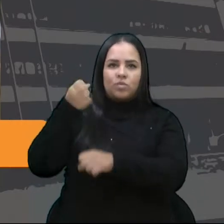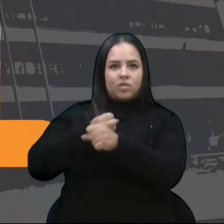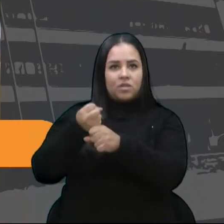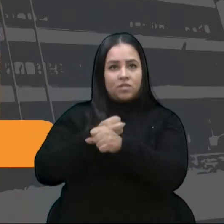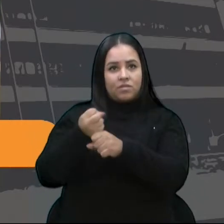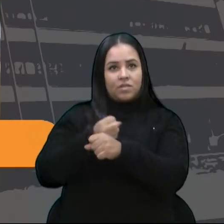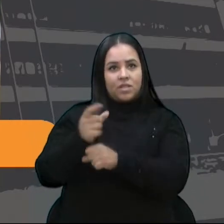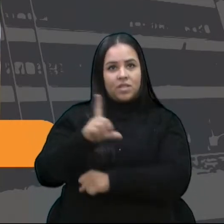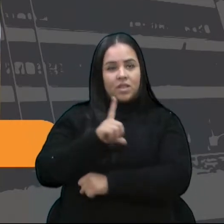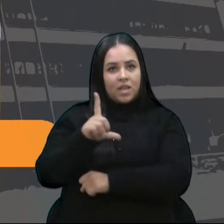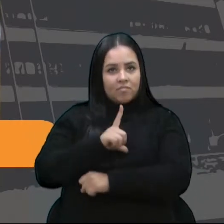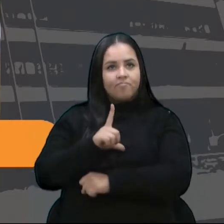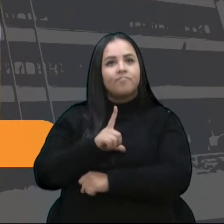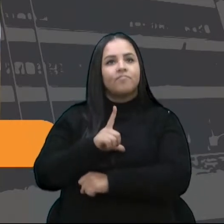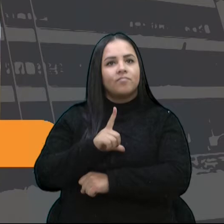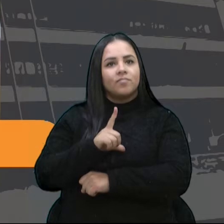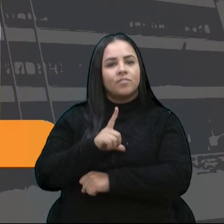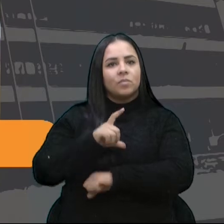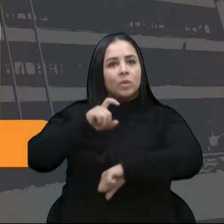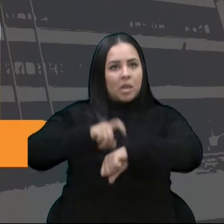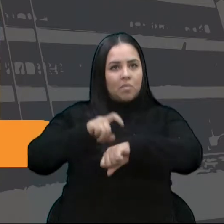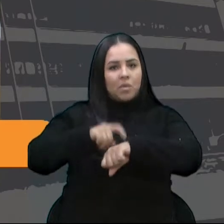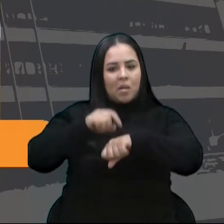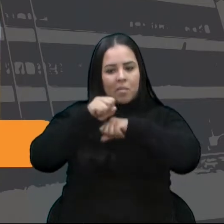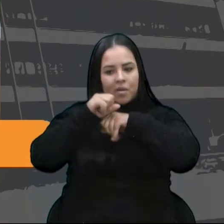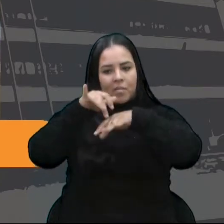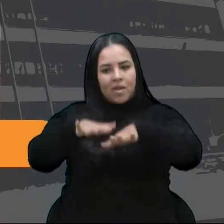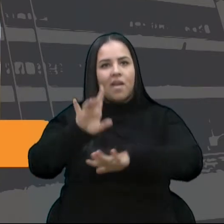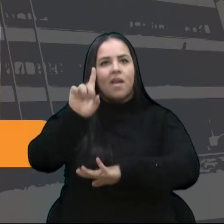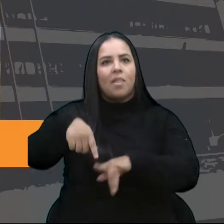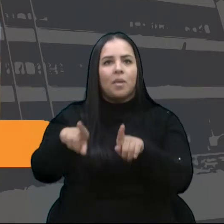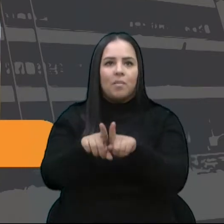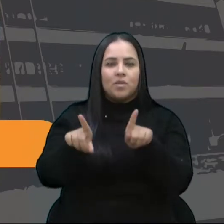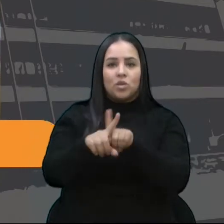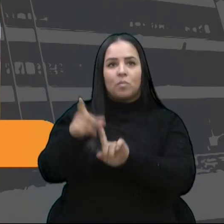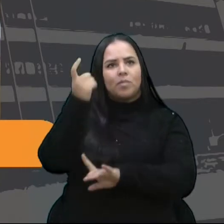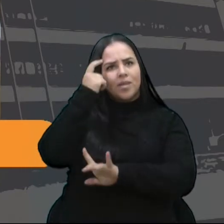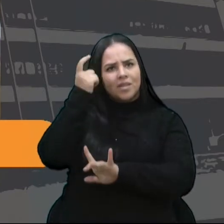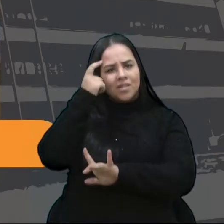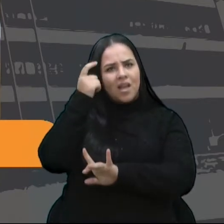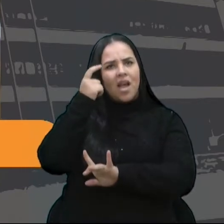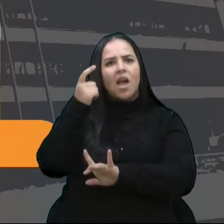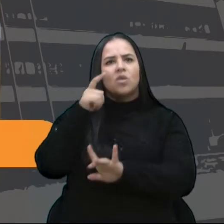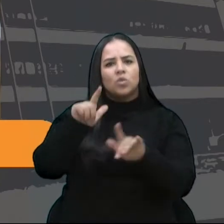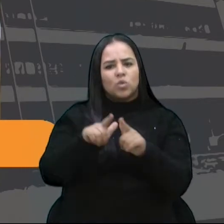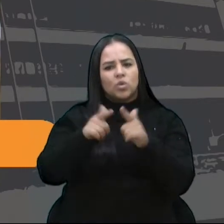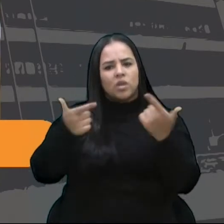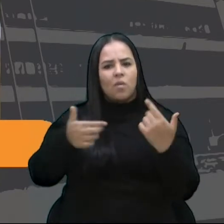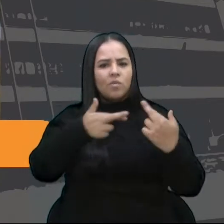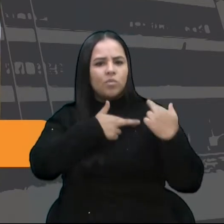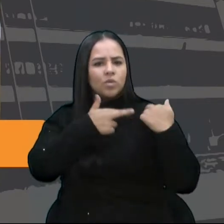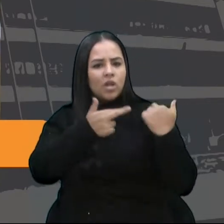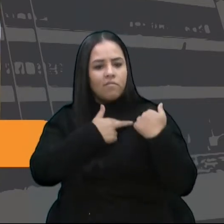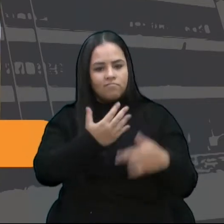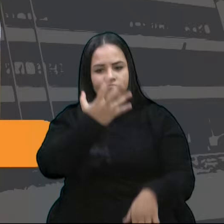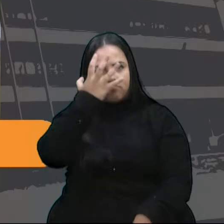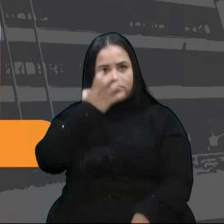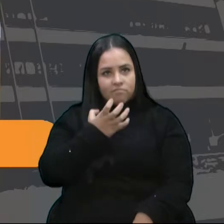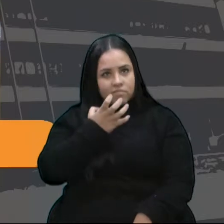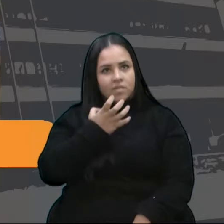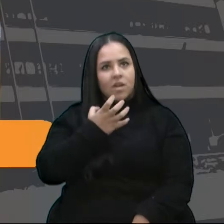né? Que o momento da pandemia também era um momento de pensar um jornalismo responsável, um jornalismo sério, um